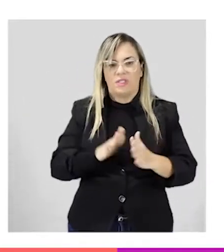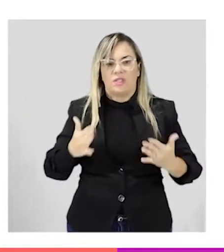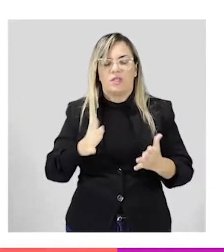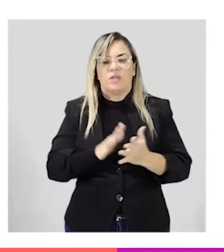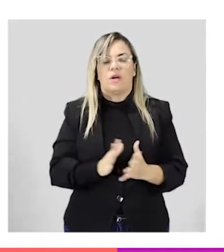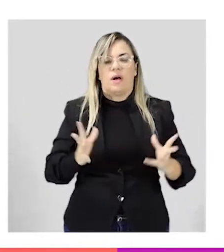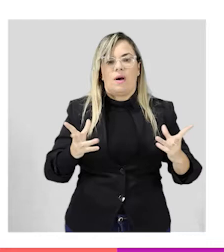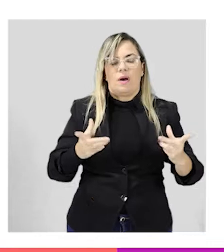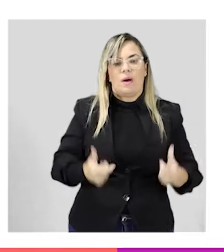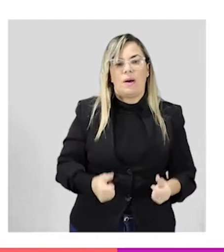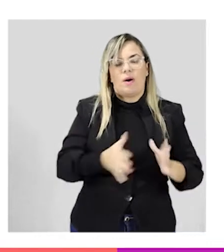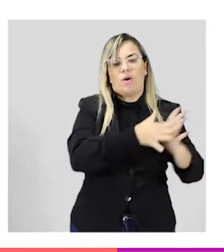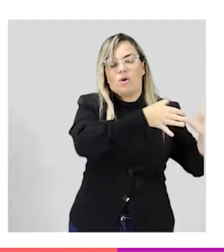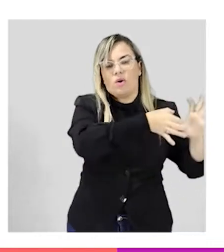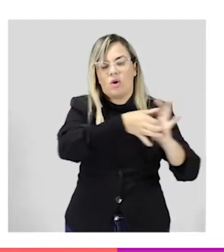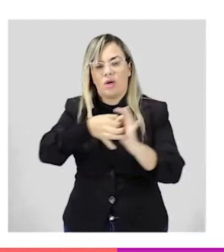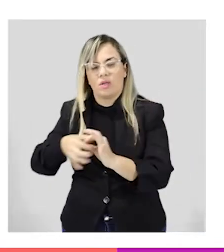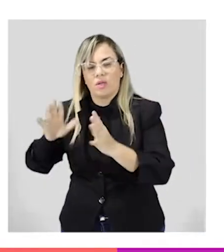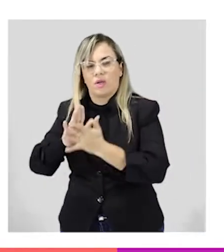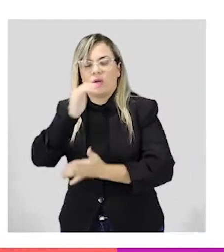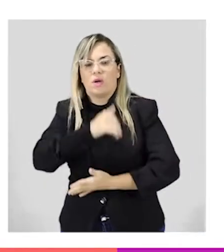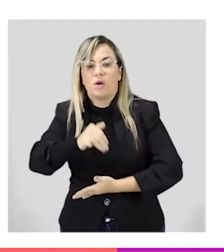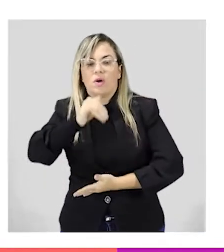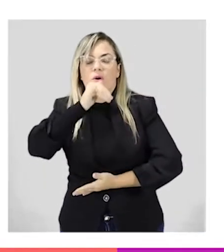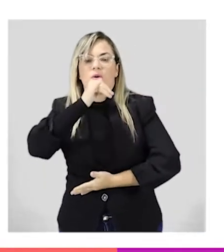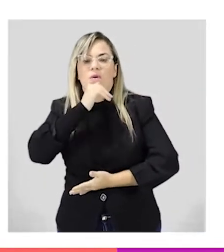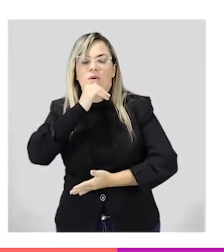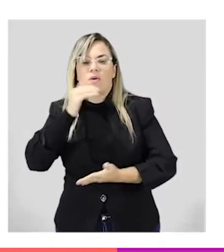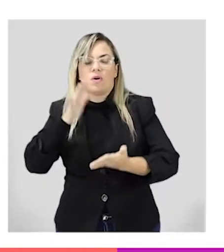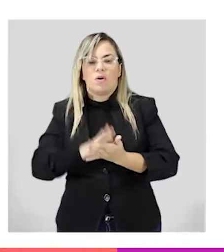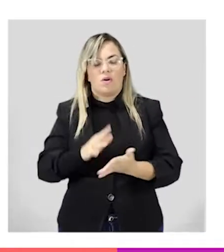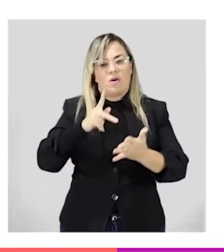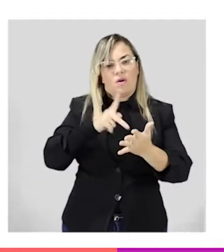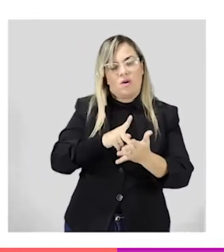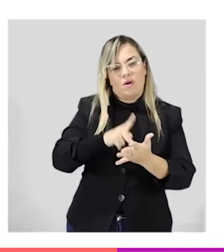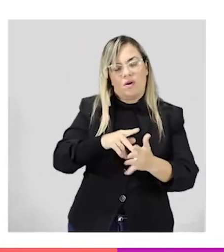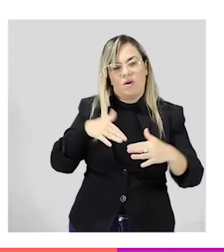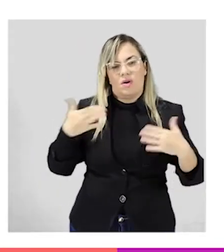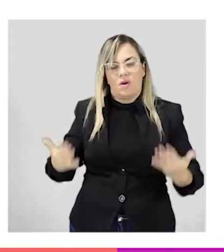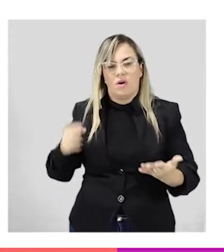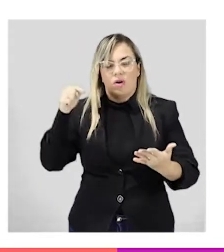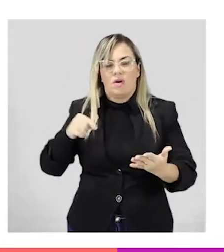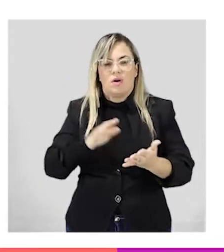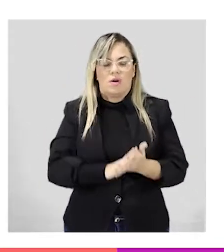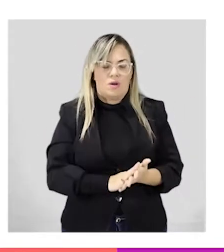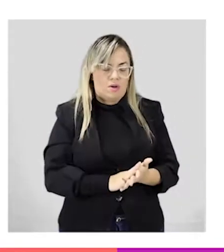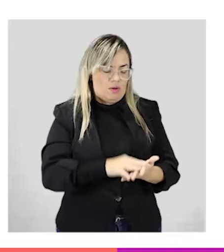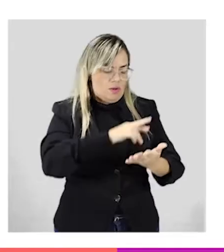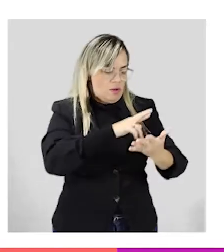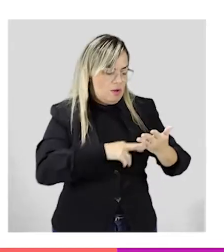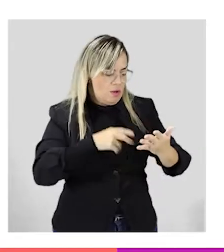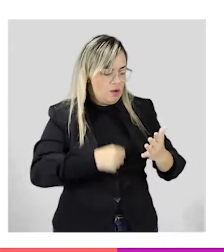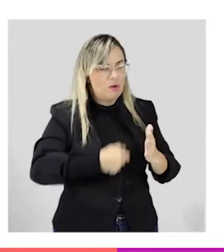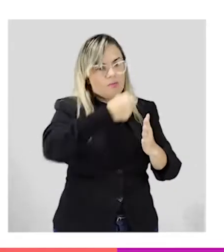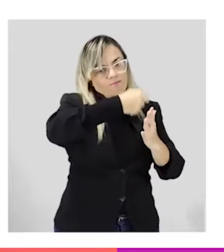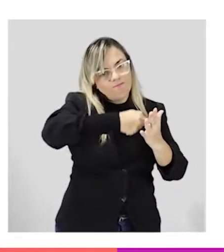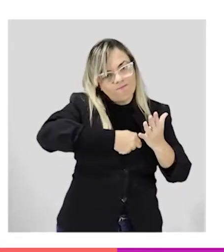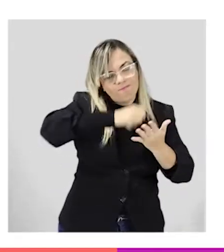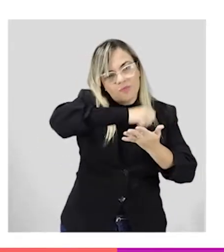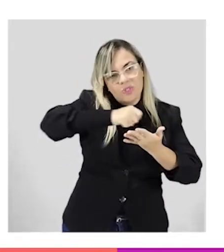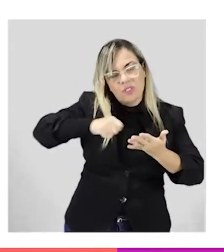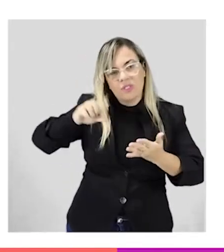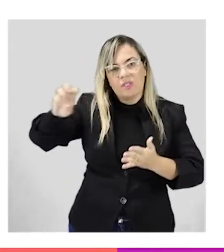argumentação, com exemplos, fatos. A dissertação argumentativa deve ter, no mínimo, 3